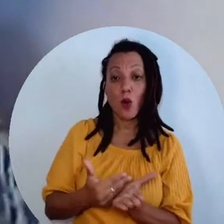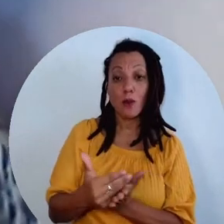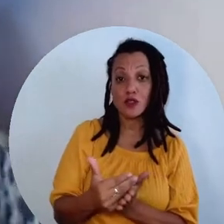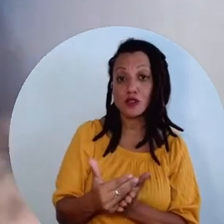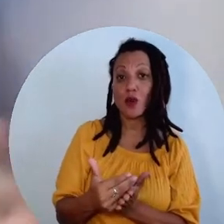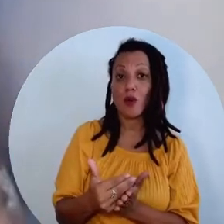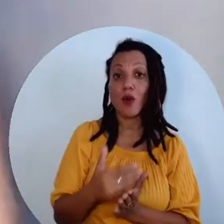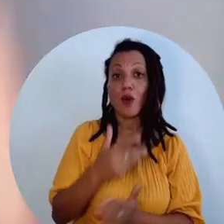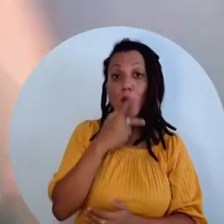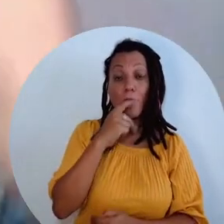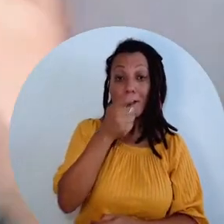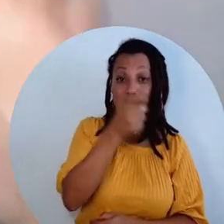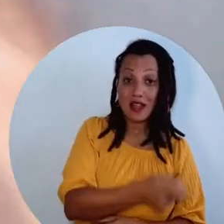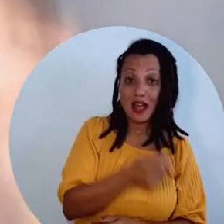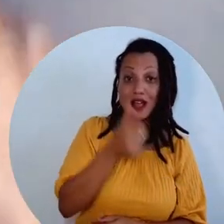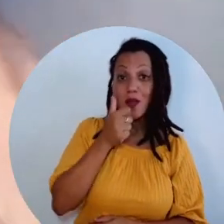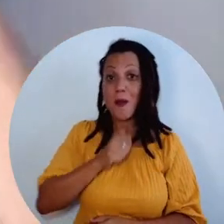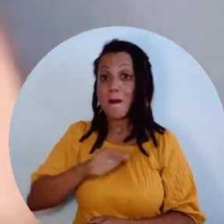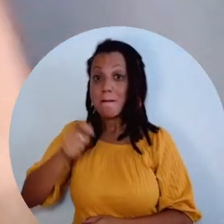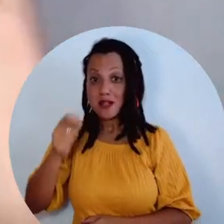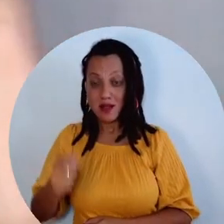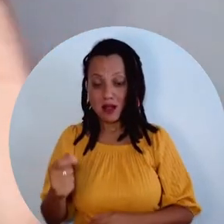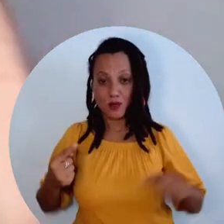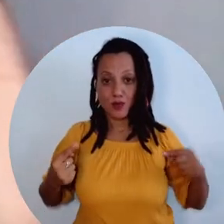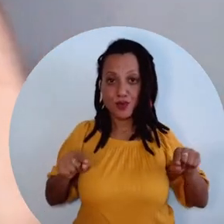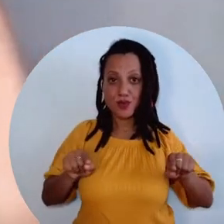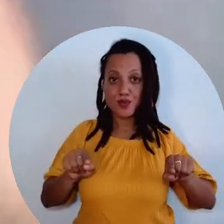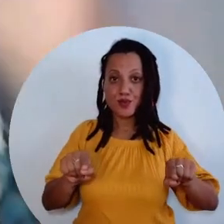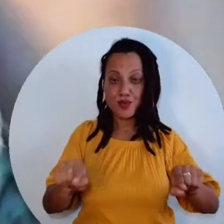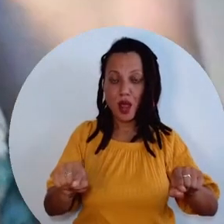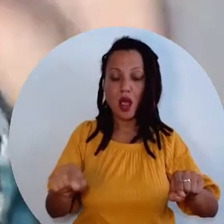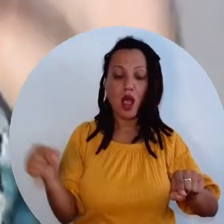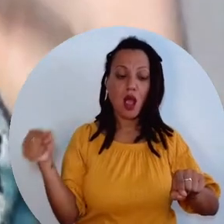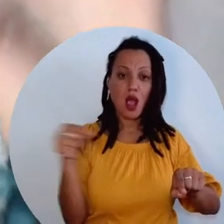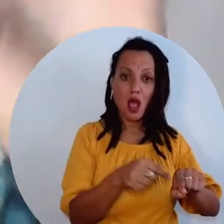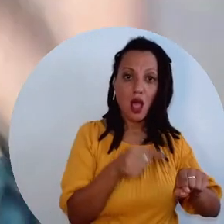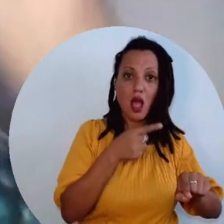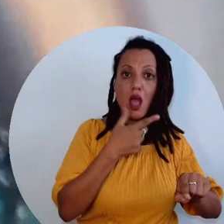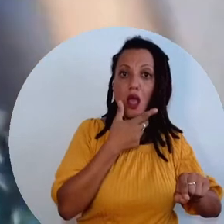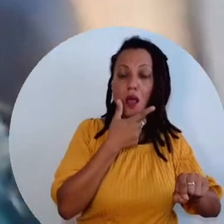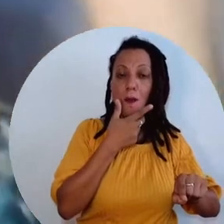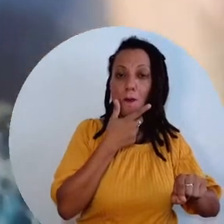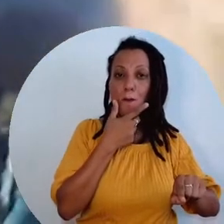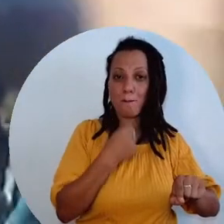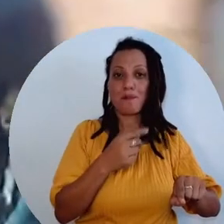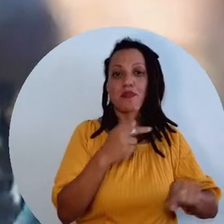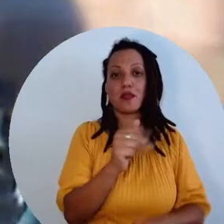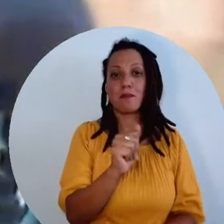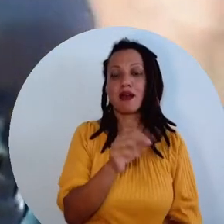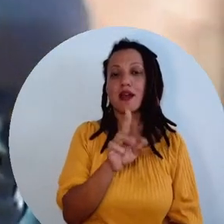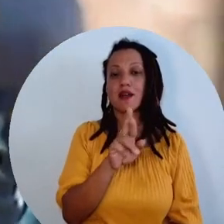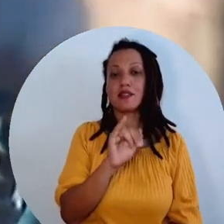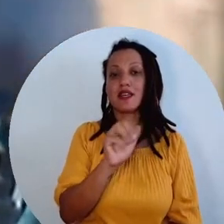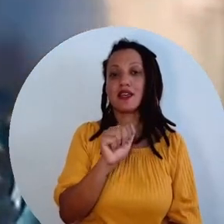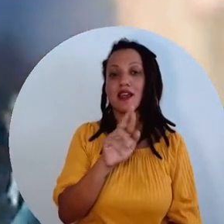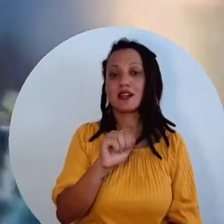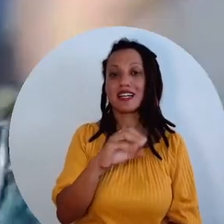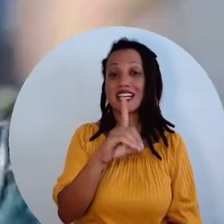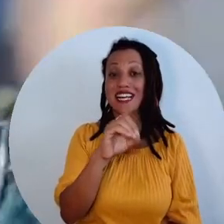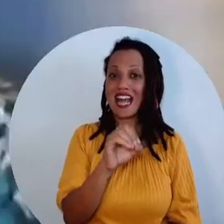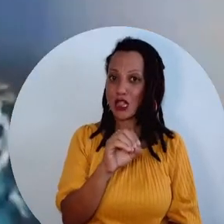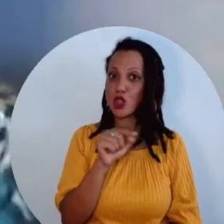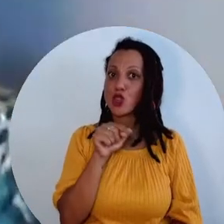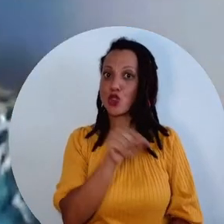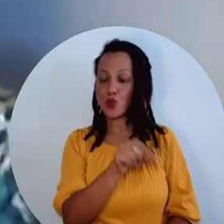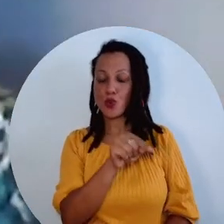do patriarcado. E ele vai associar o patriarcado a uma experiência europeia,